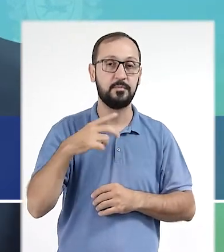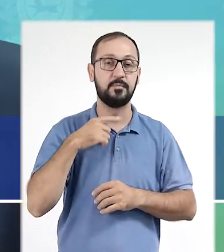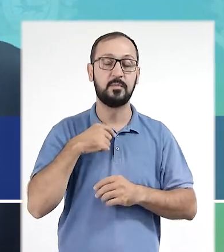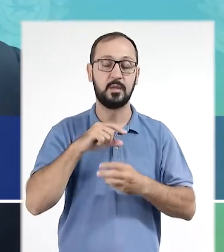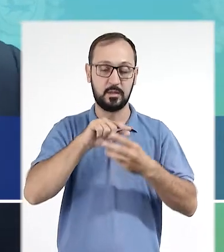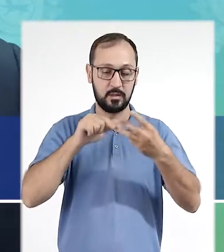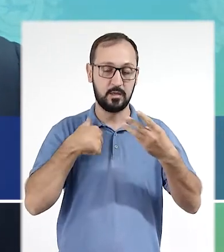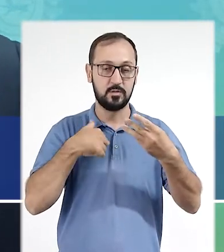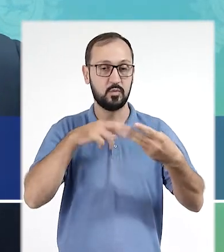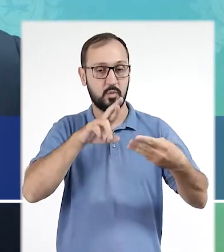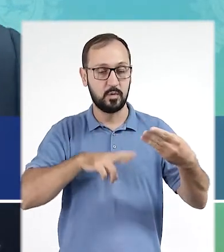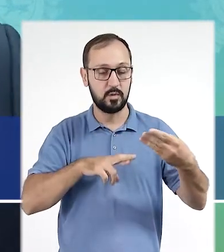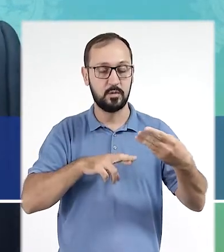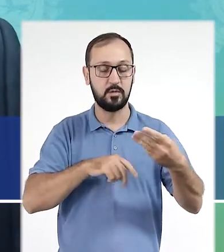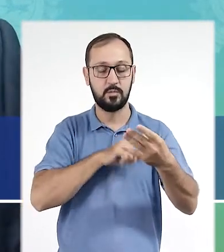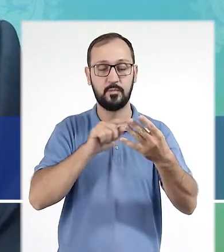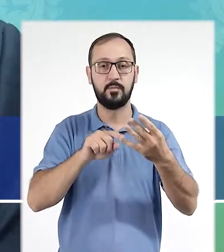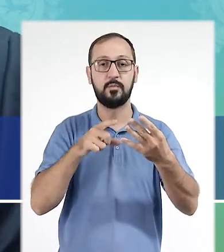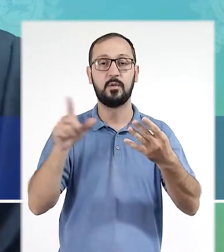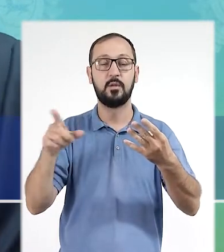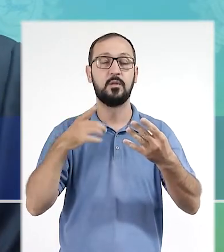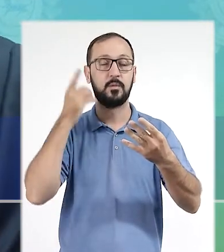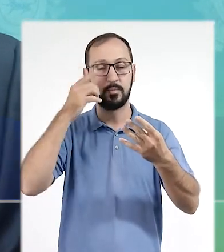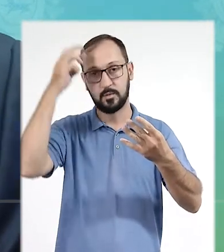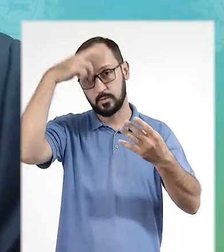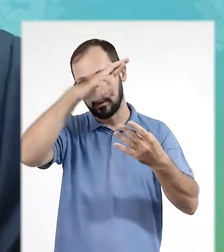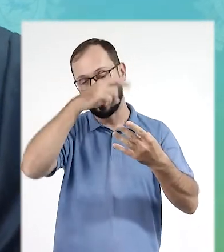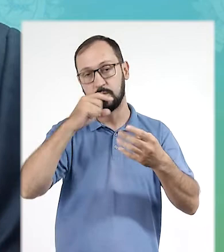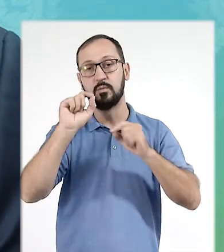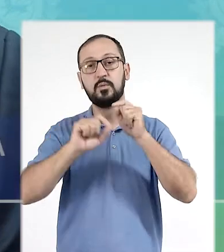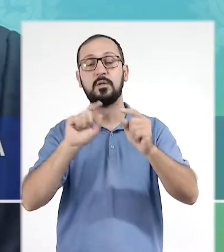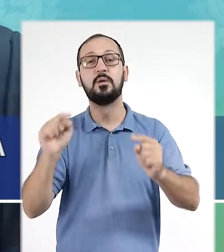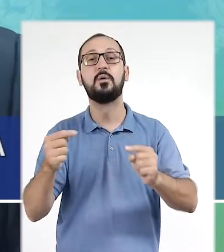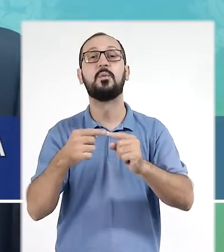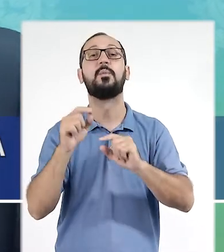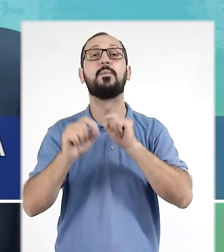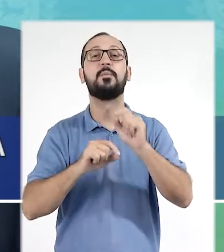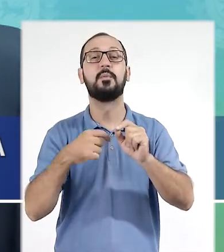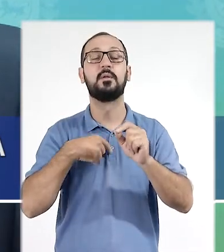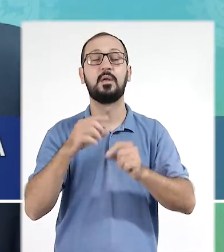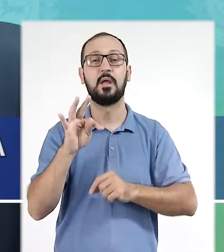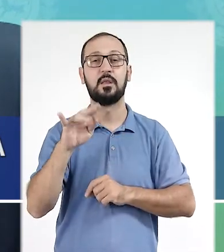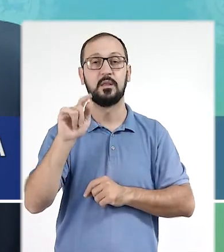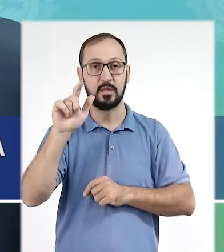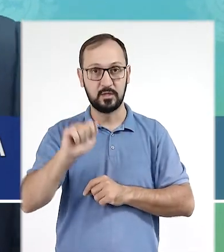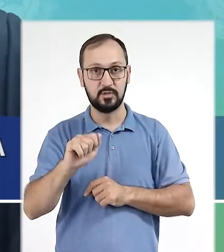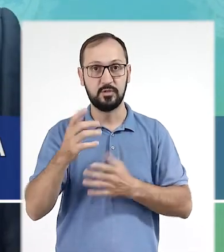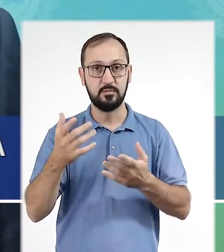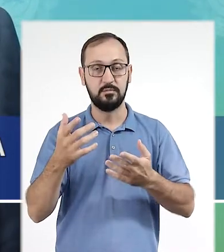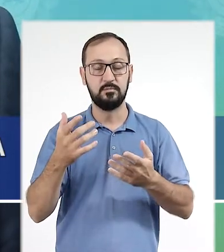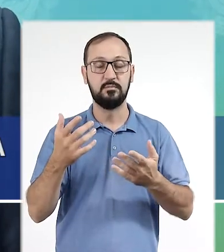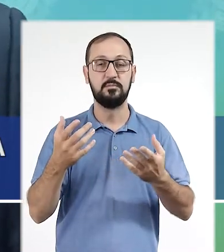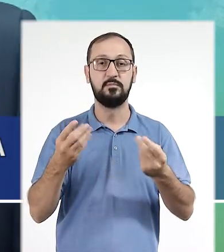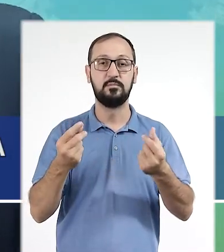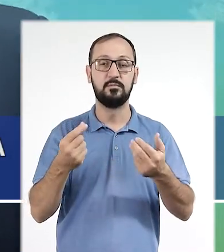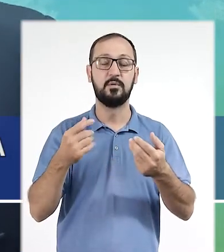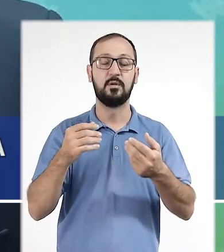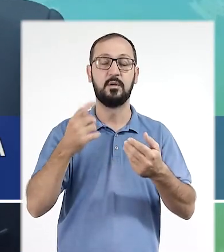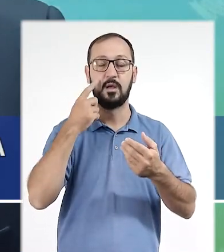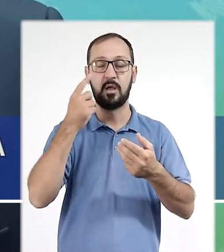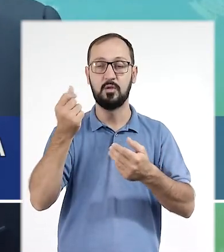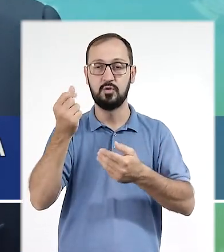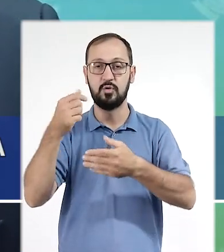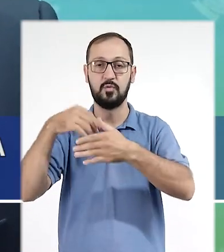3 deles estão sob minha relatoria e uma sob a relatoria do deputado Rinaldo, que diz respeito às taxas, tanto